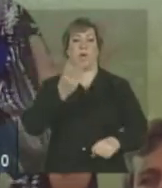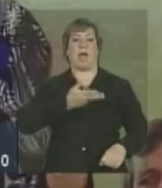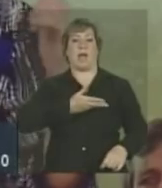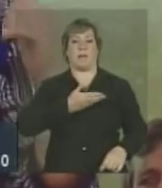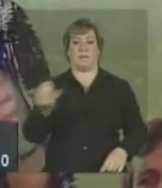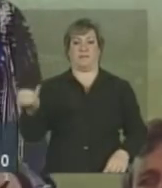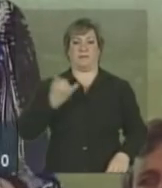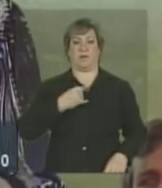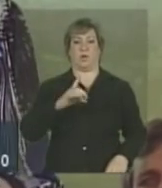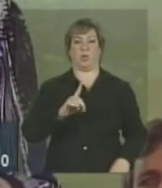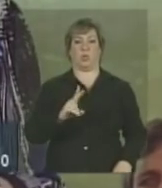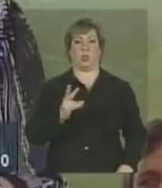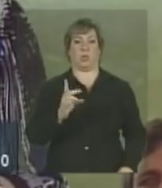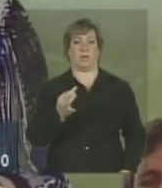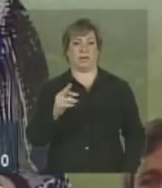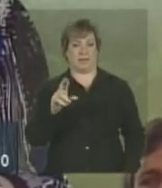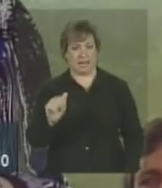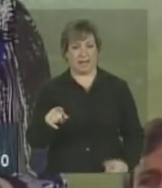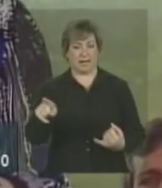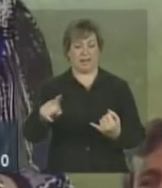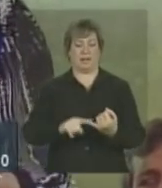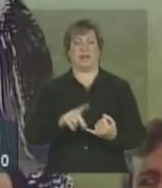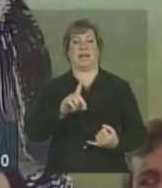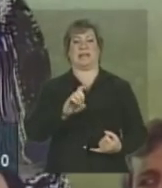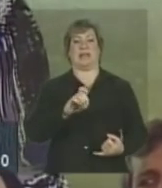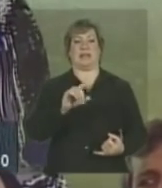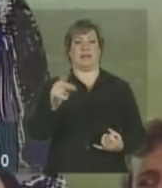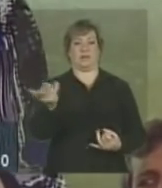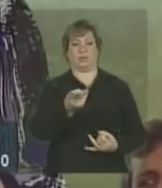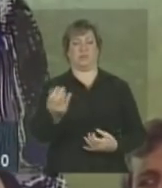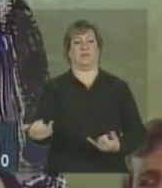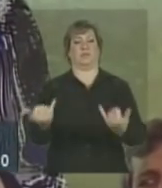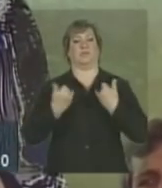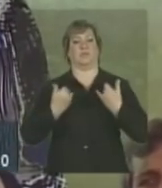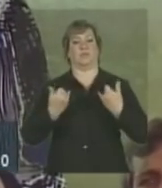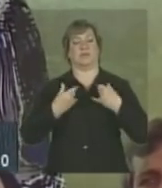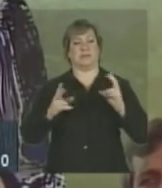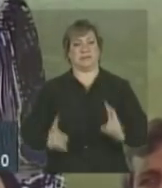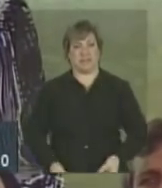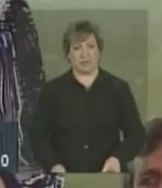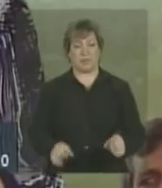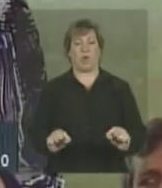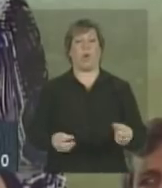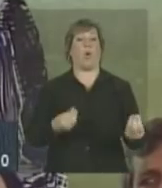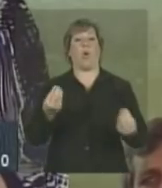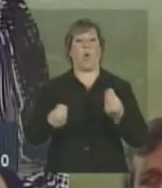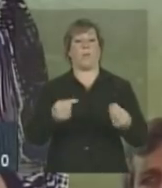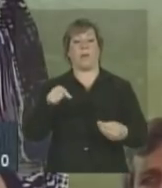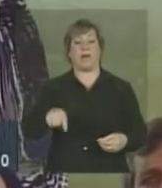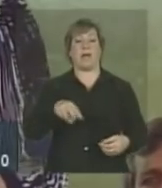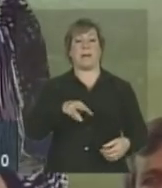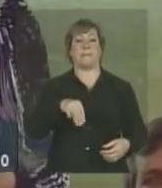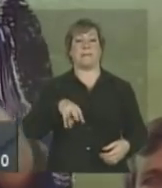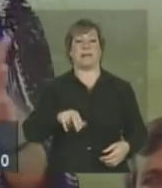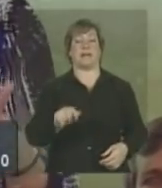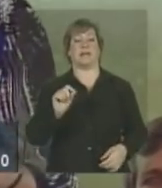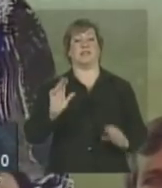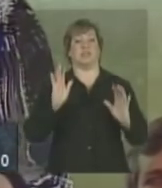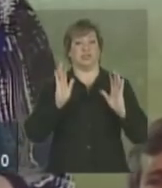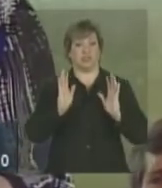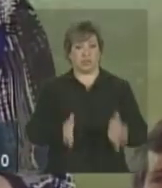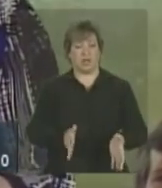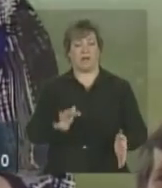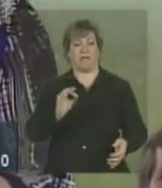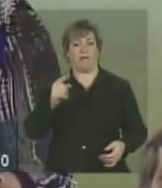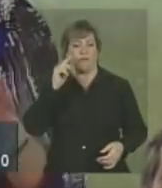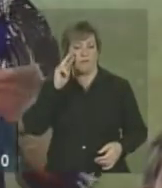o Dutra e o Deda, a respeito de como é, que essa mina, que já foi